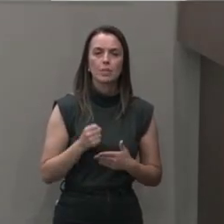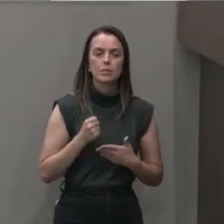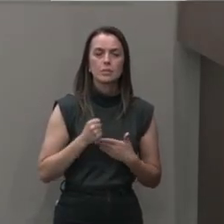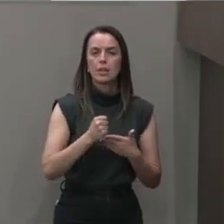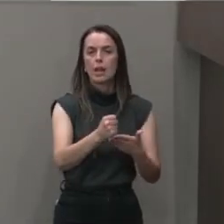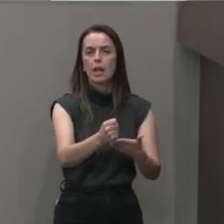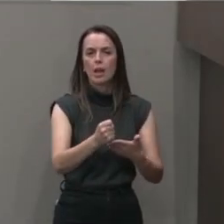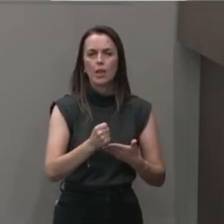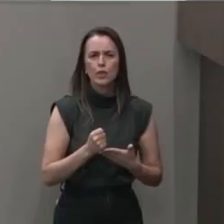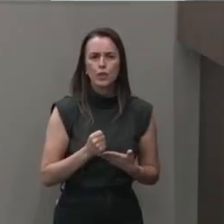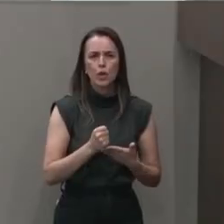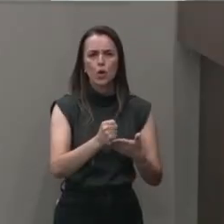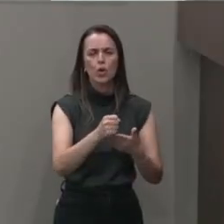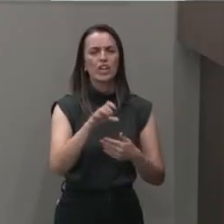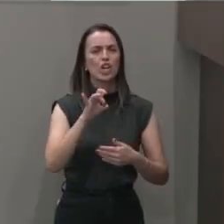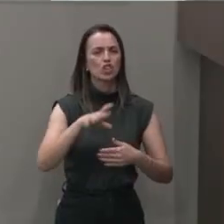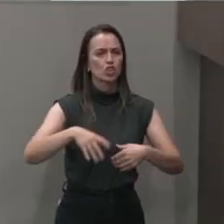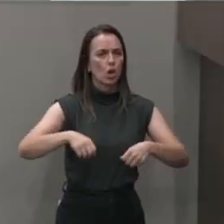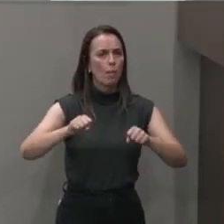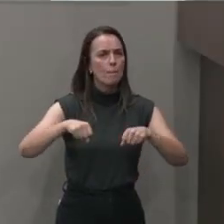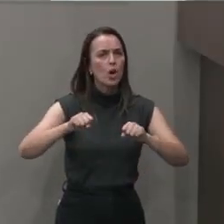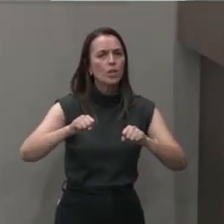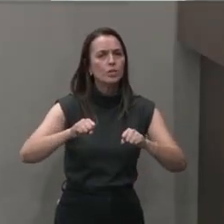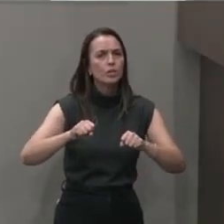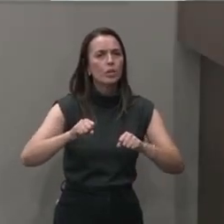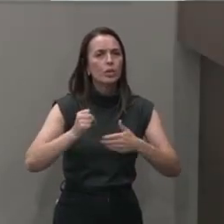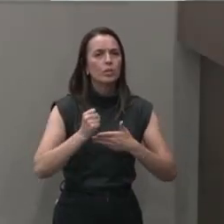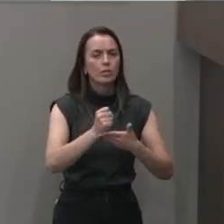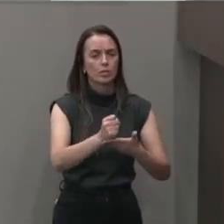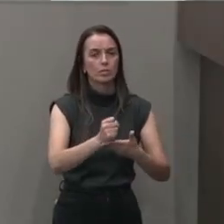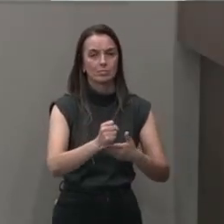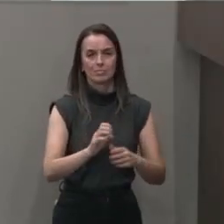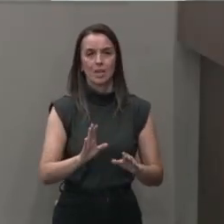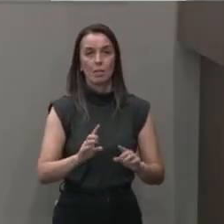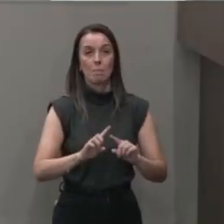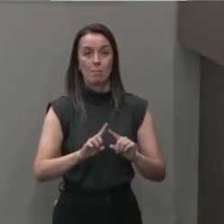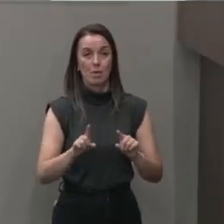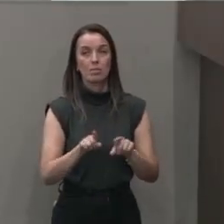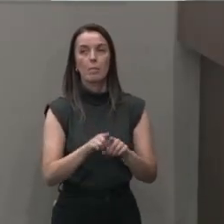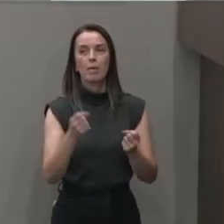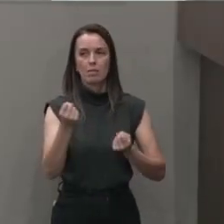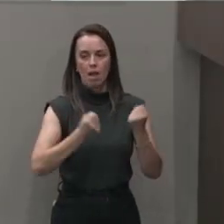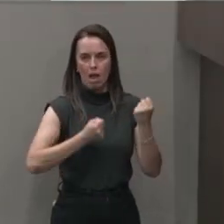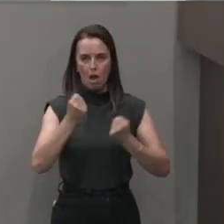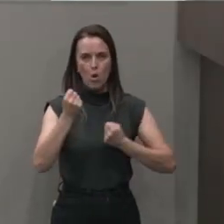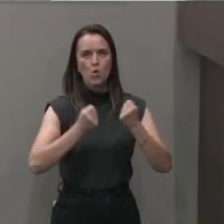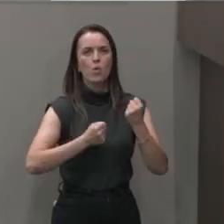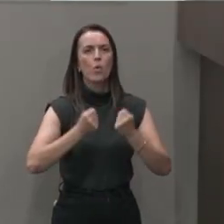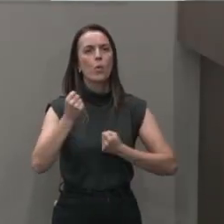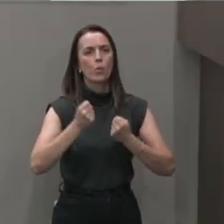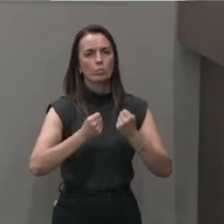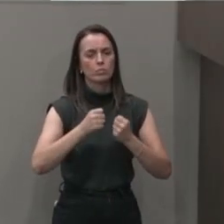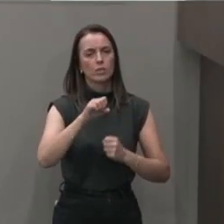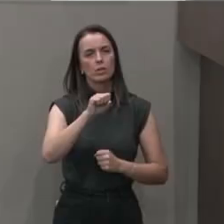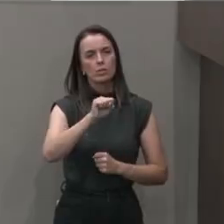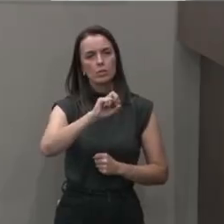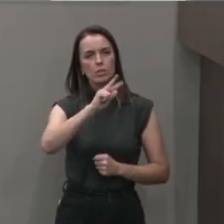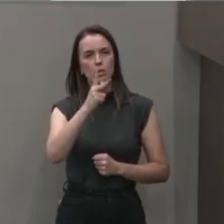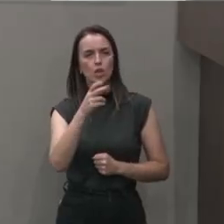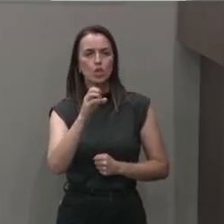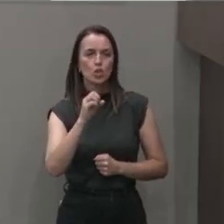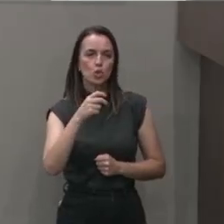restrito só aos moto-entregadores, mas também aos veículos. E aí entra os Shopee,